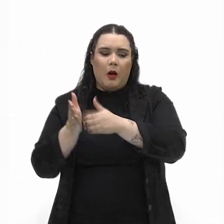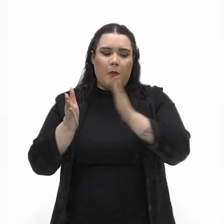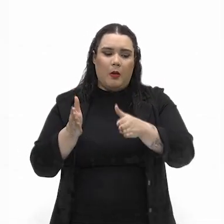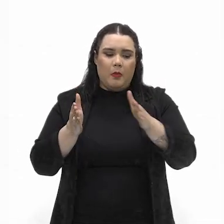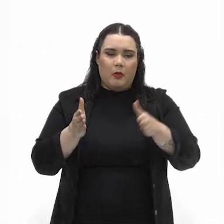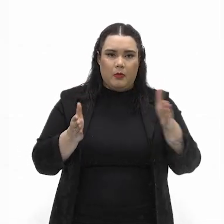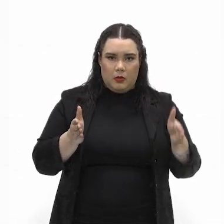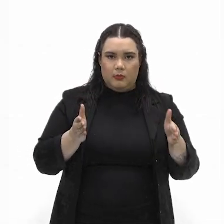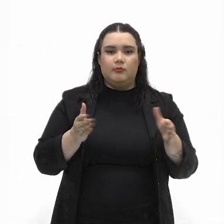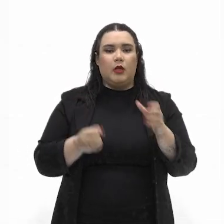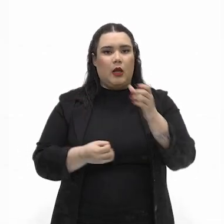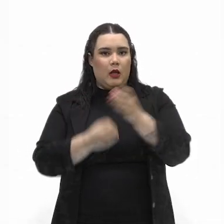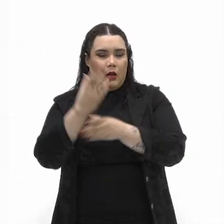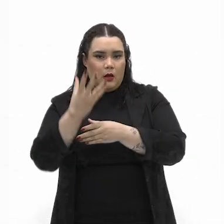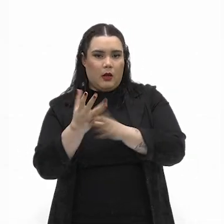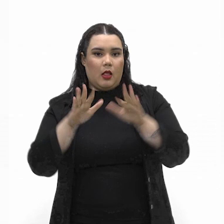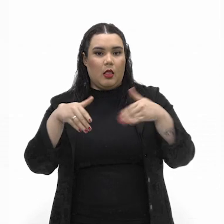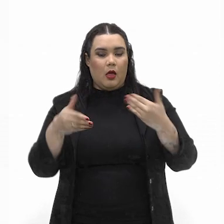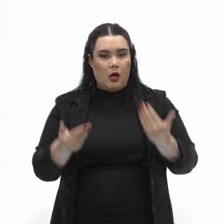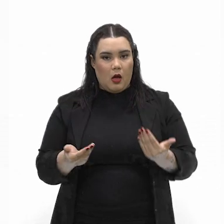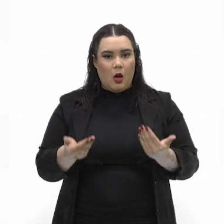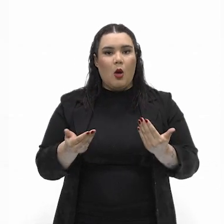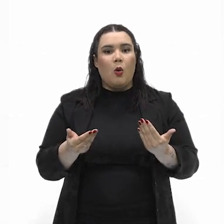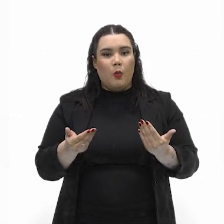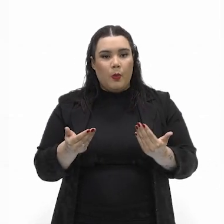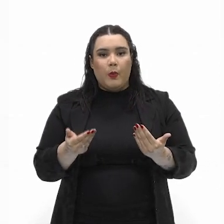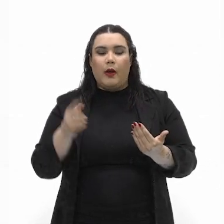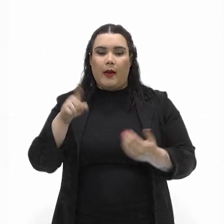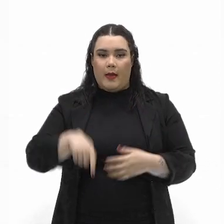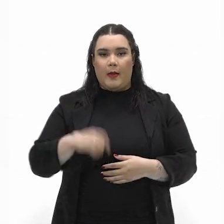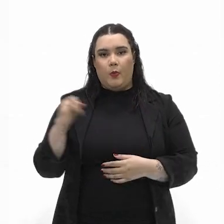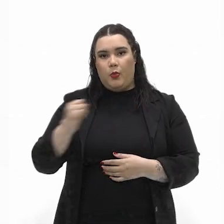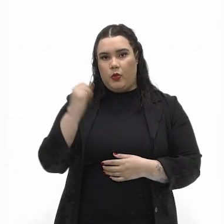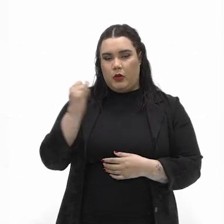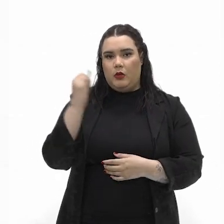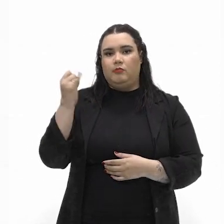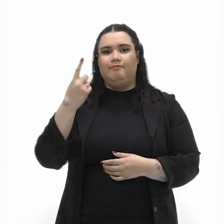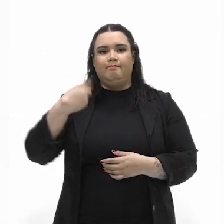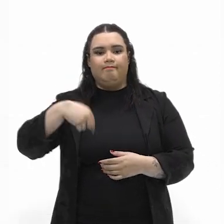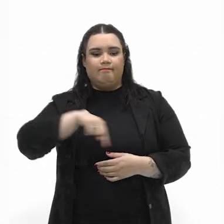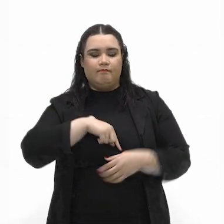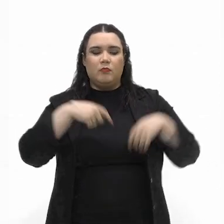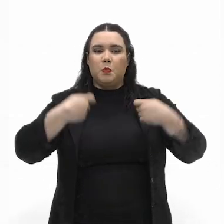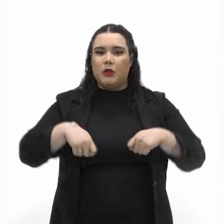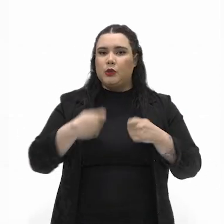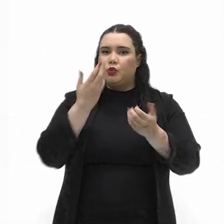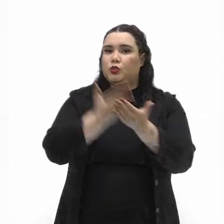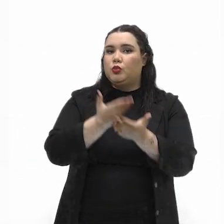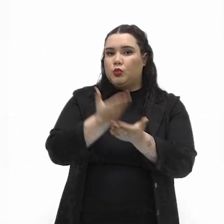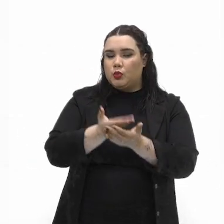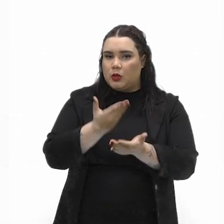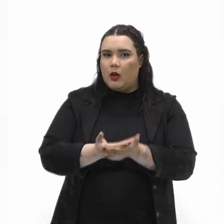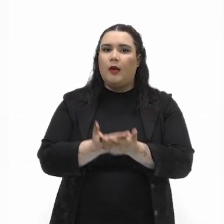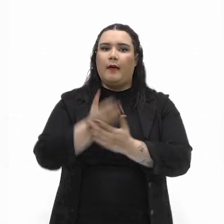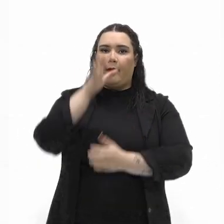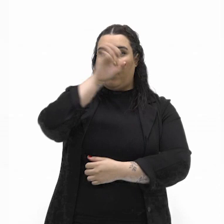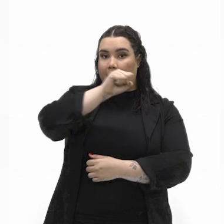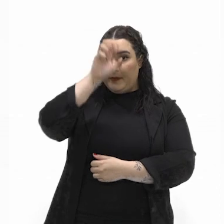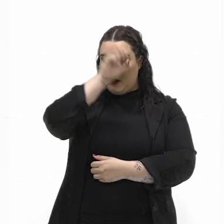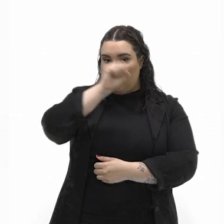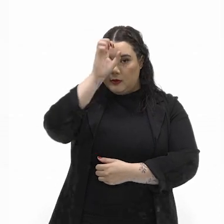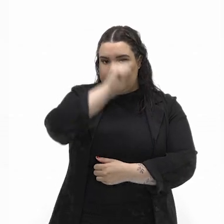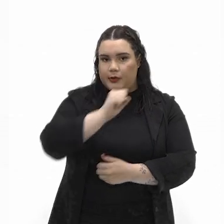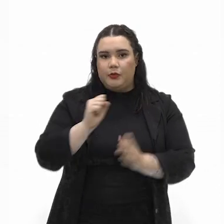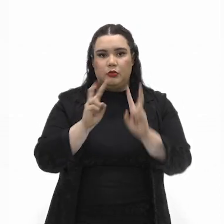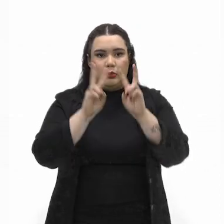universo, pessoal. Então, é por isso que é extremamente importante que nós estudemos e conhecemos aí